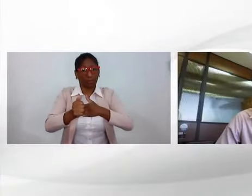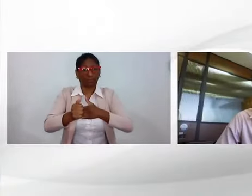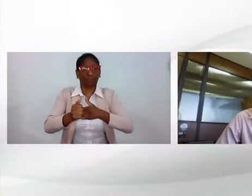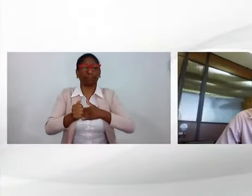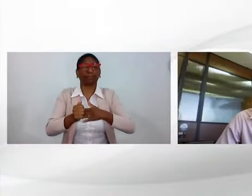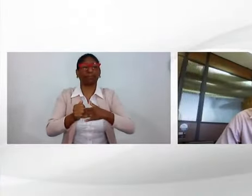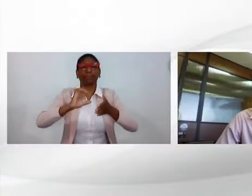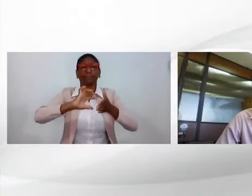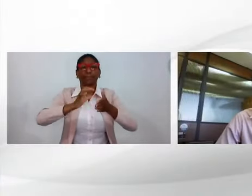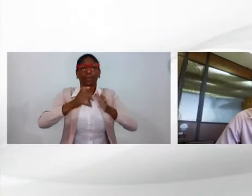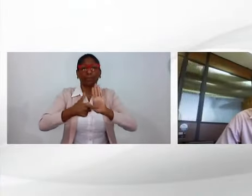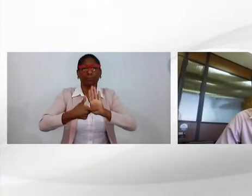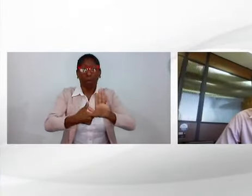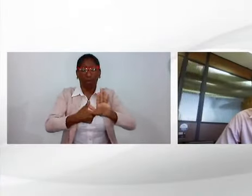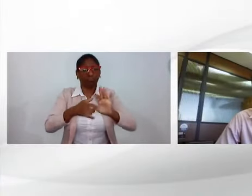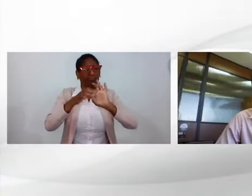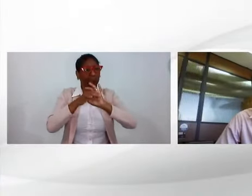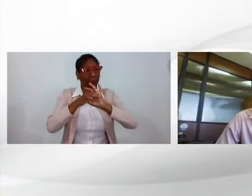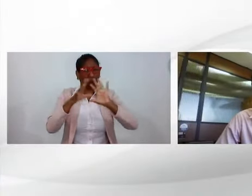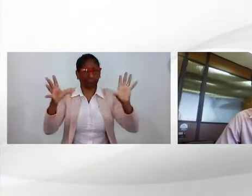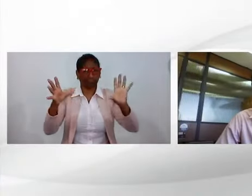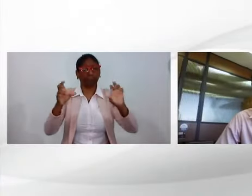Todos esses dados estão disponíveis